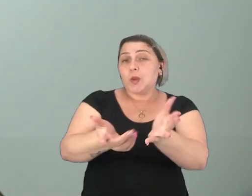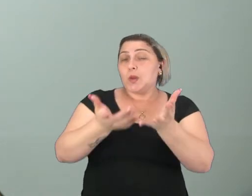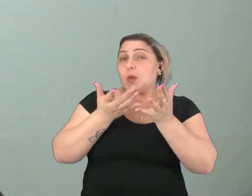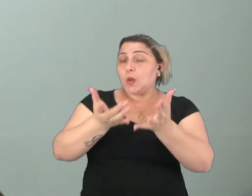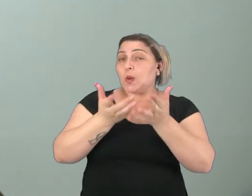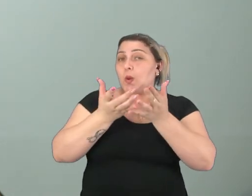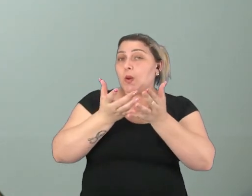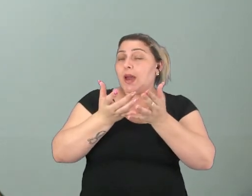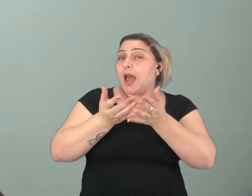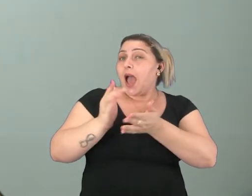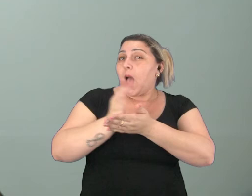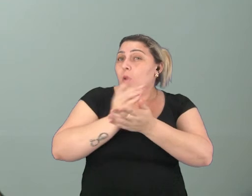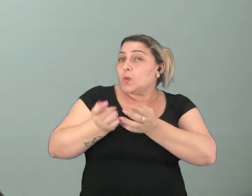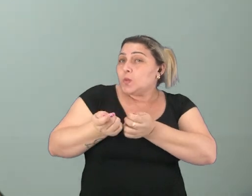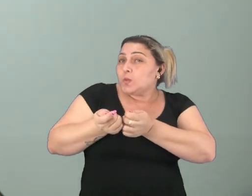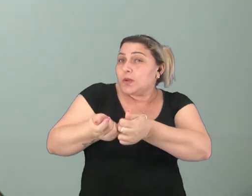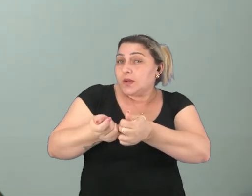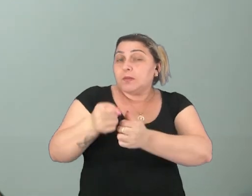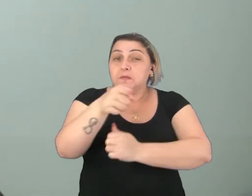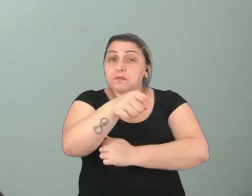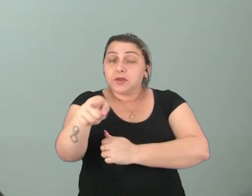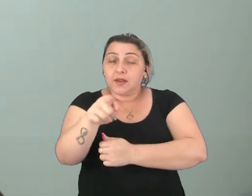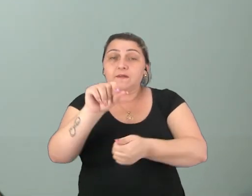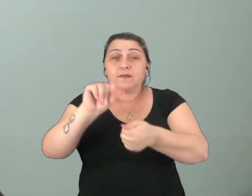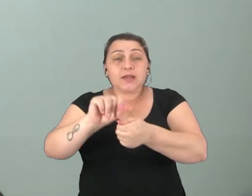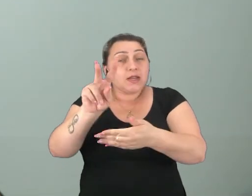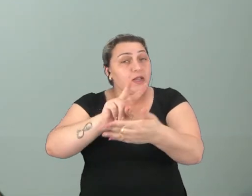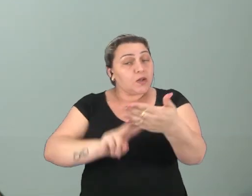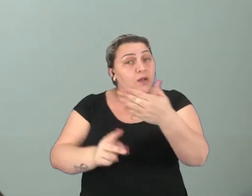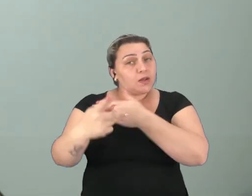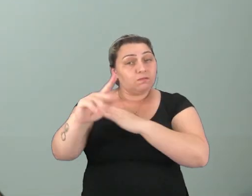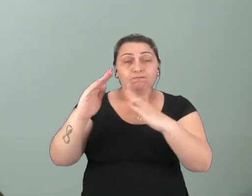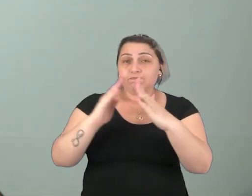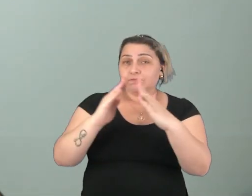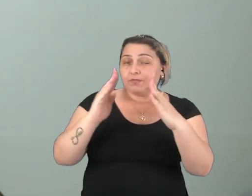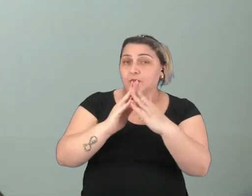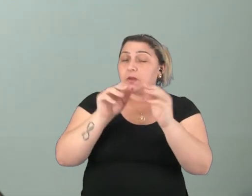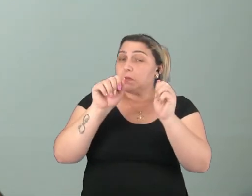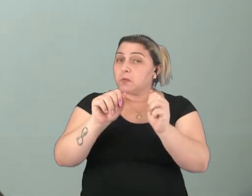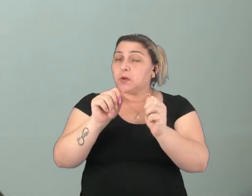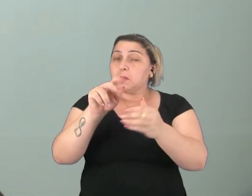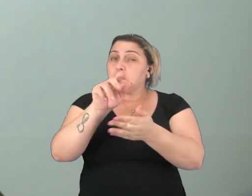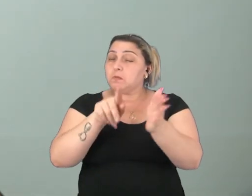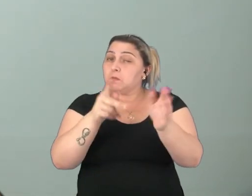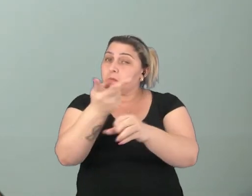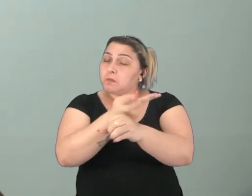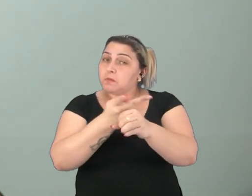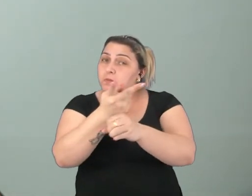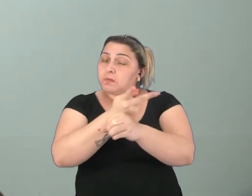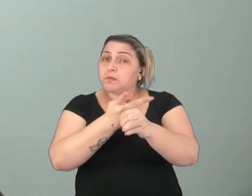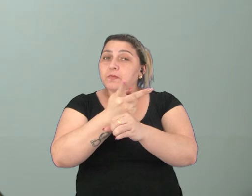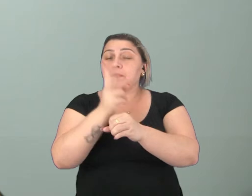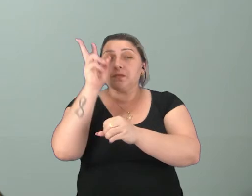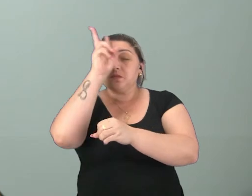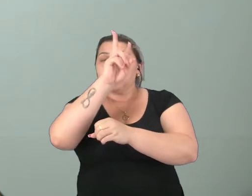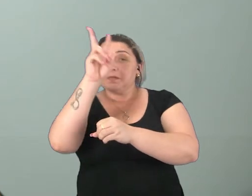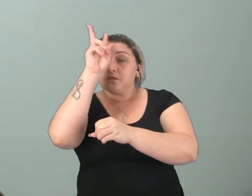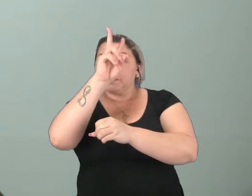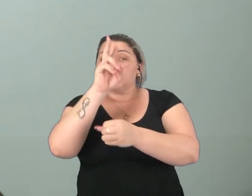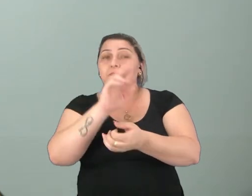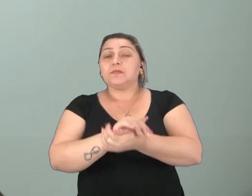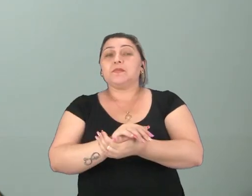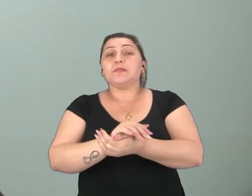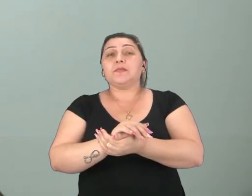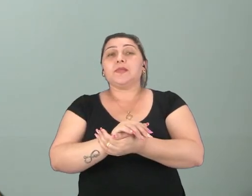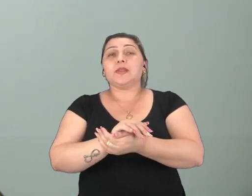quero deixar aqui algumas sugestões para você fazer leituras aí na sua casa. Você pode estar procurando pela história